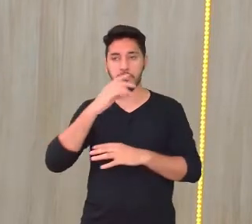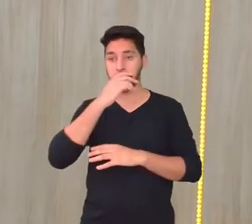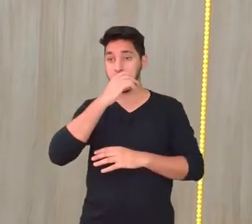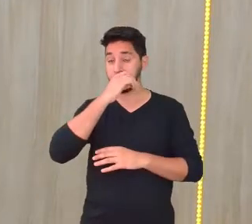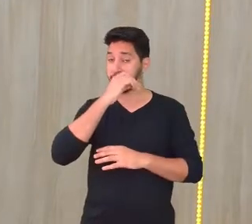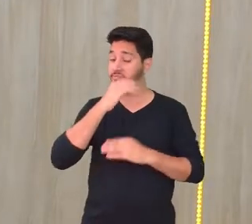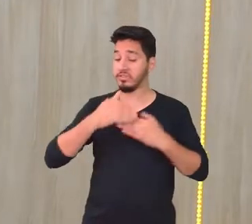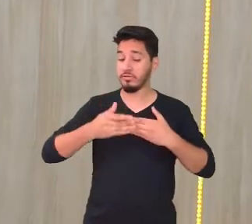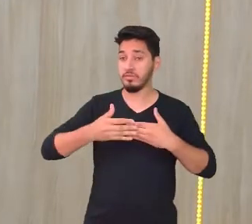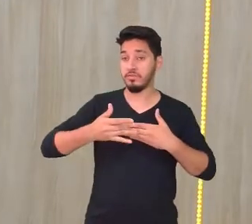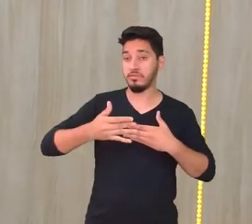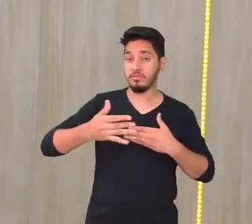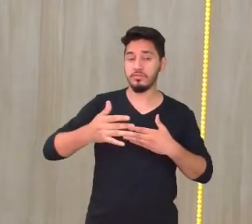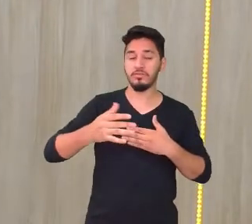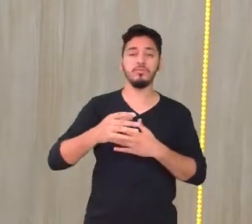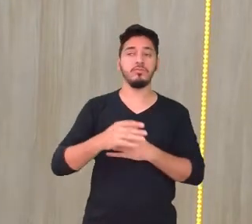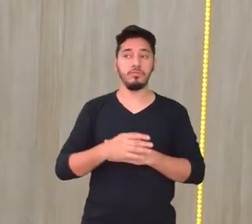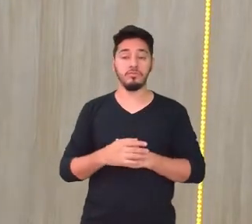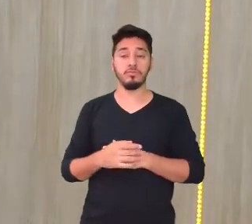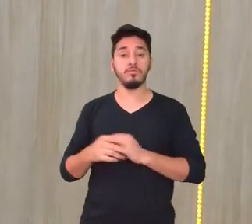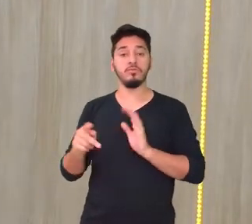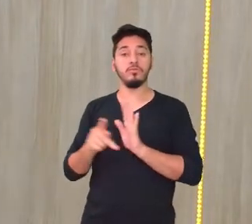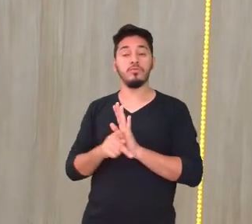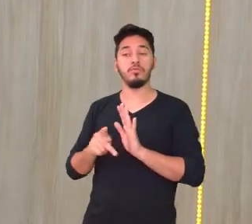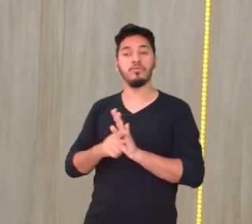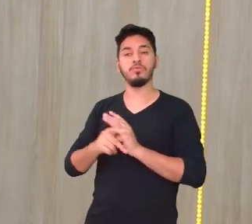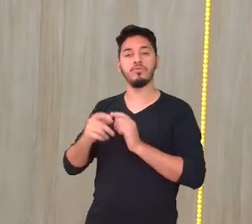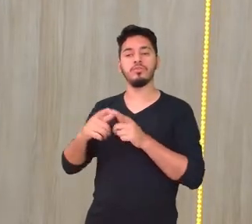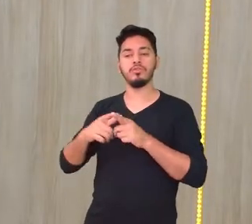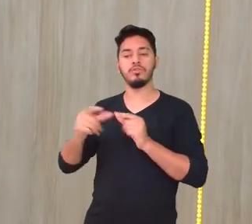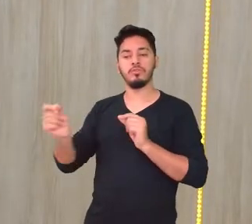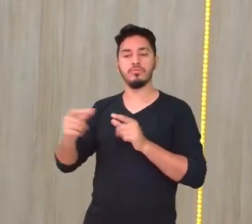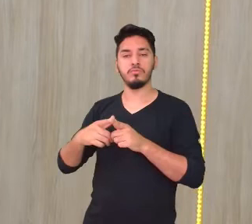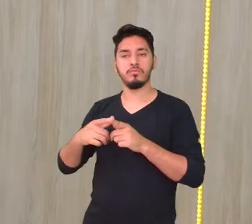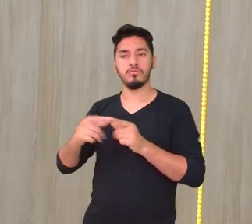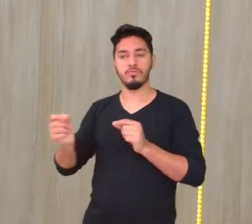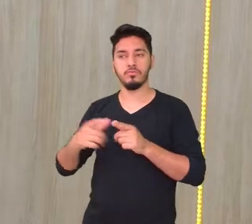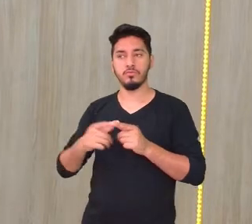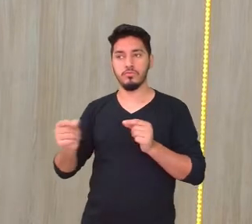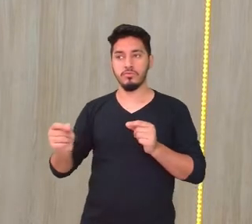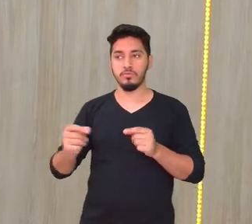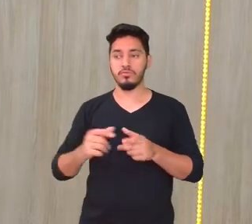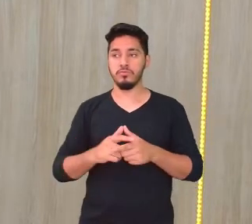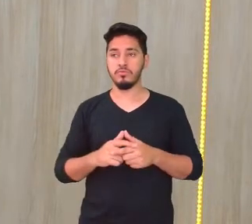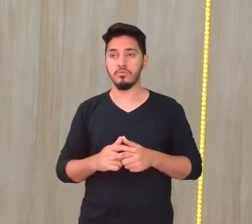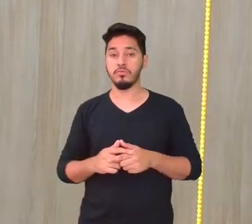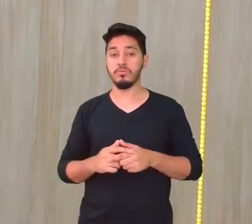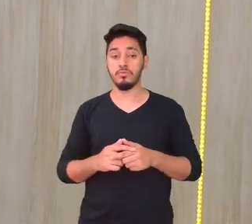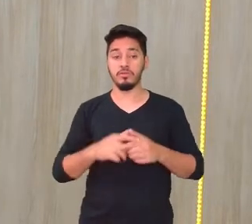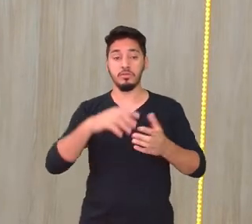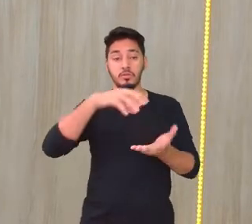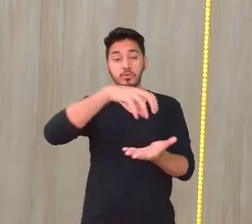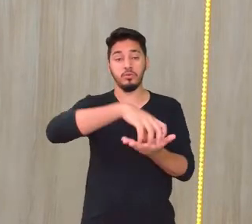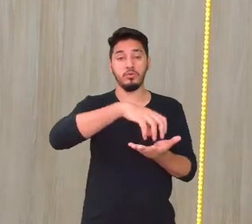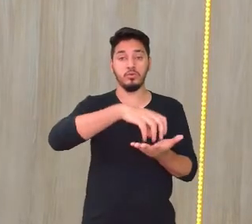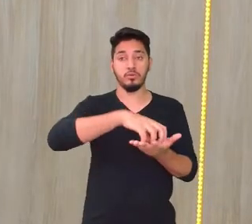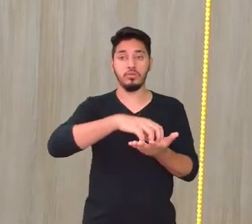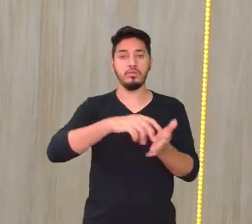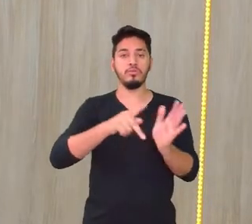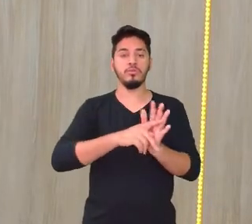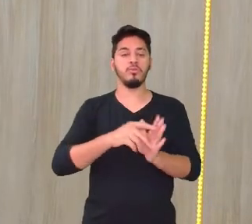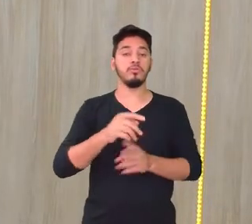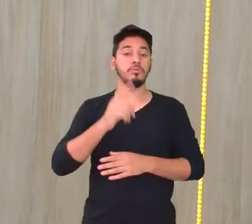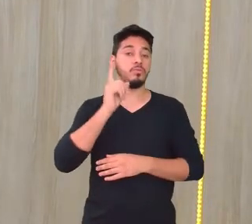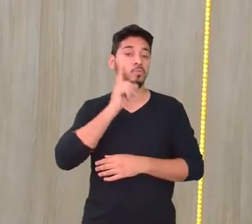na frente, o ataque dos japoneses à base militar americana de